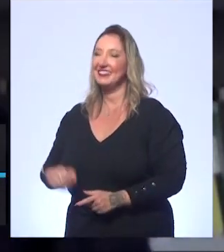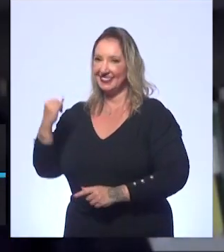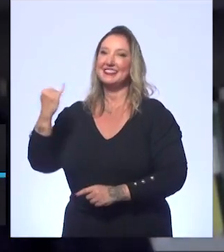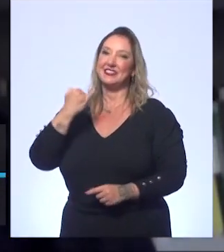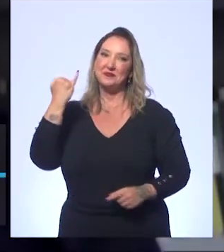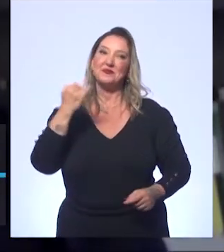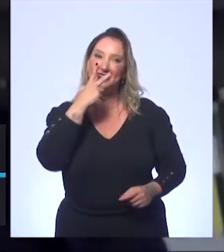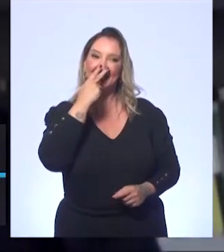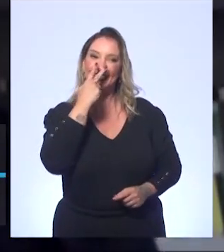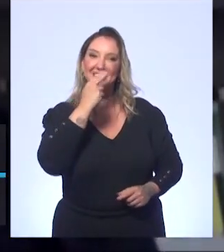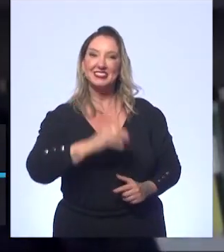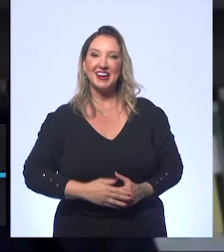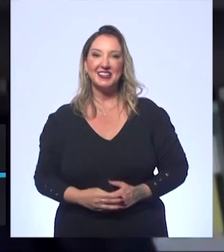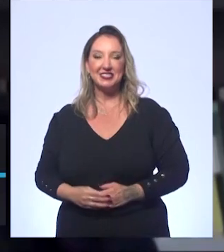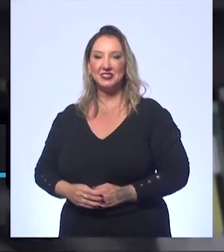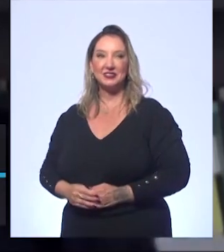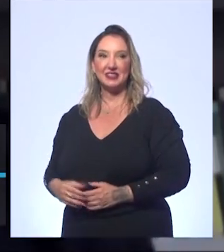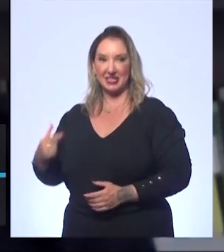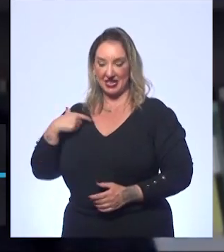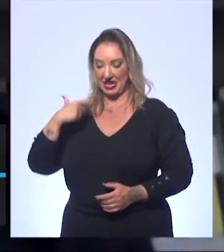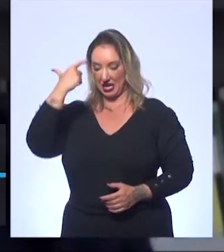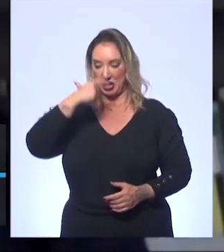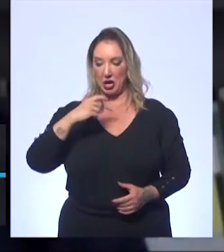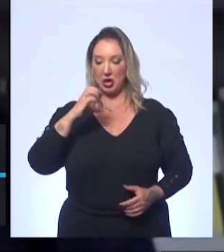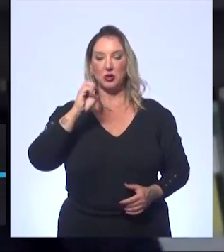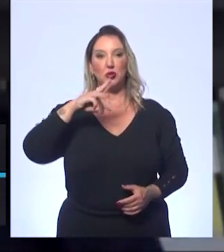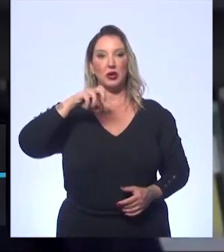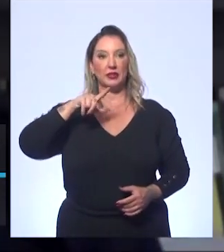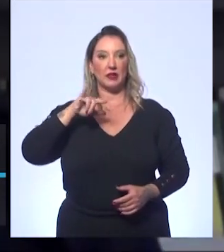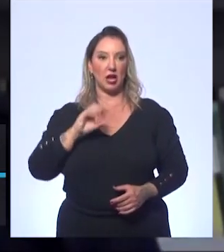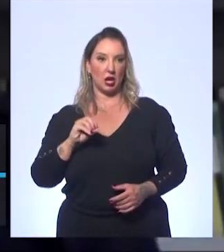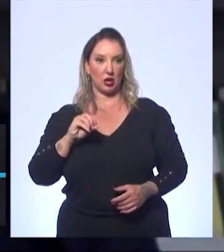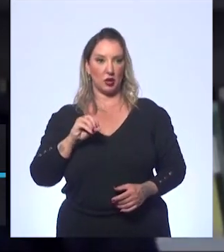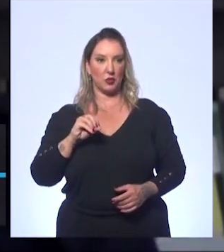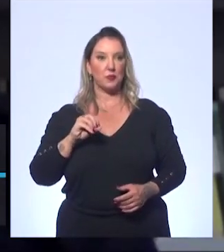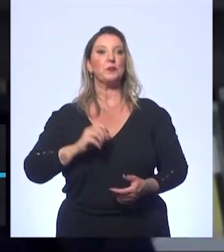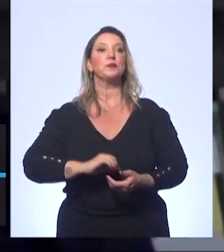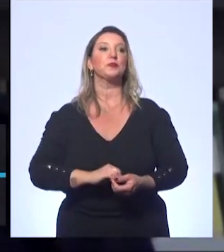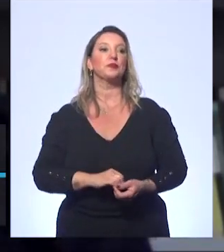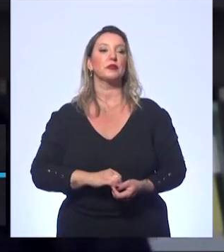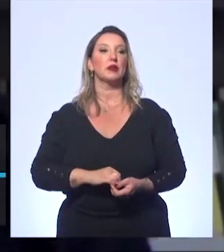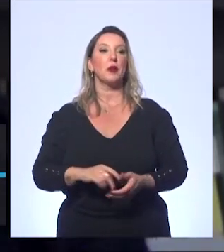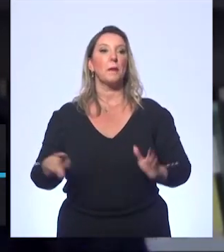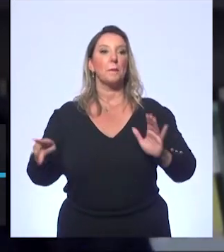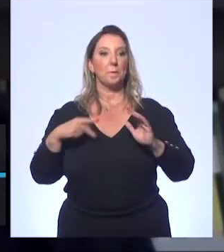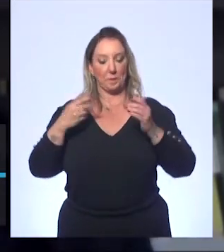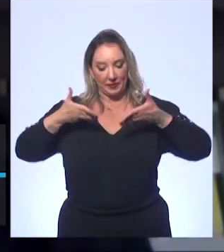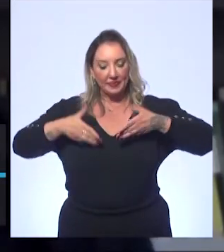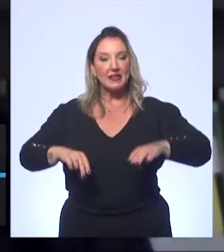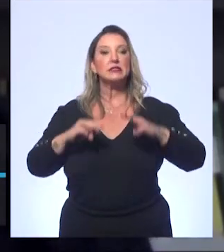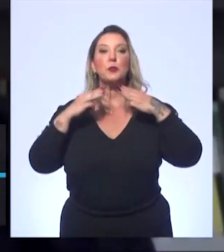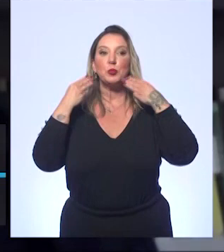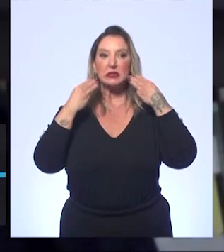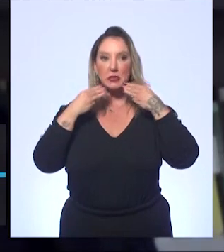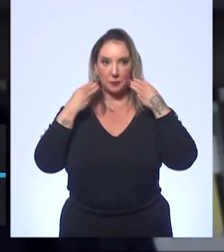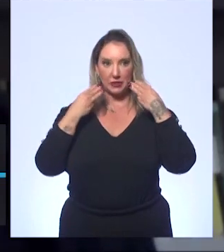importante, né? Eu sou Cornélio Raimundo Mucaz, sou natural de